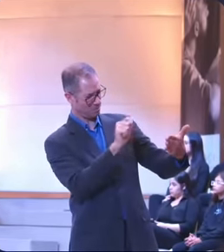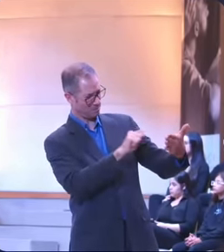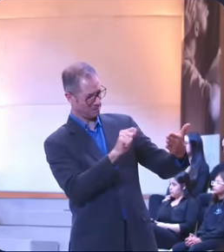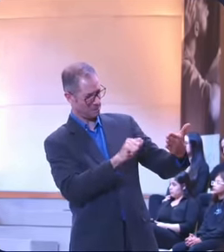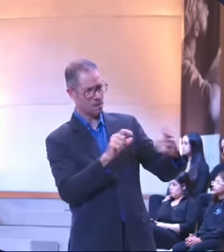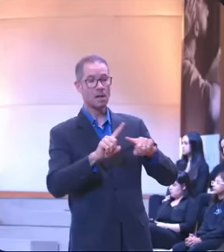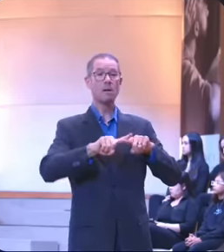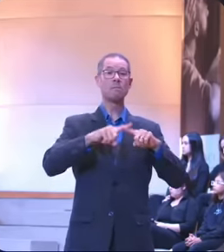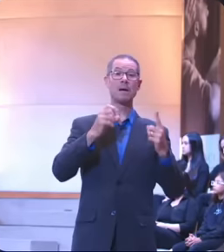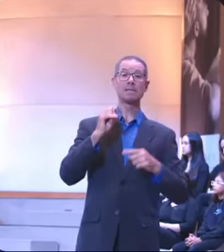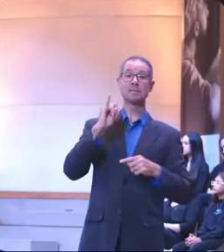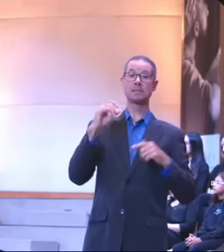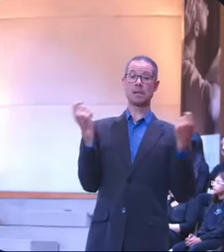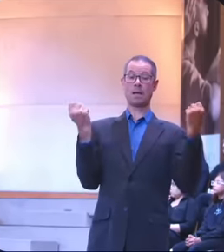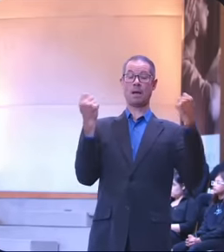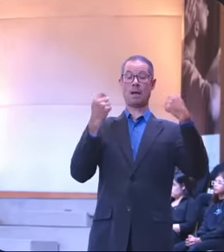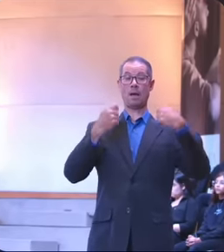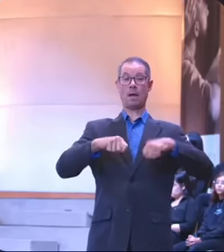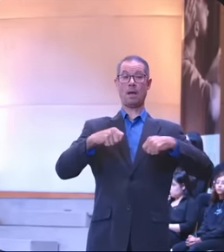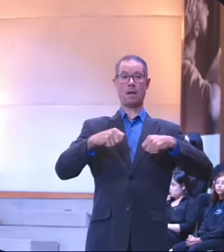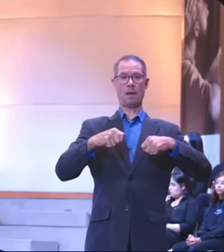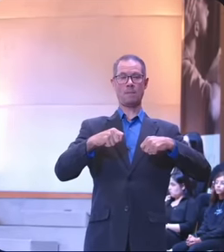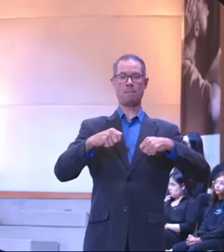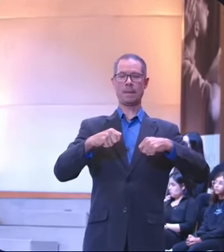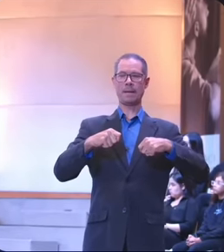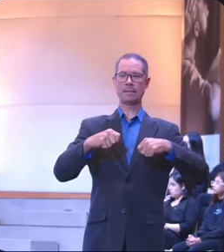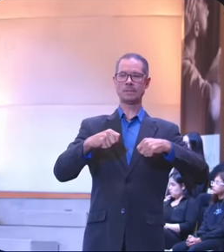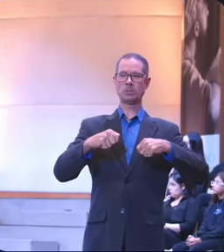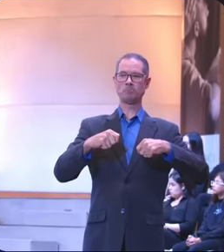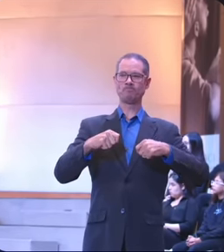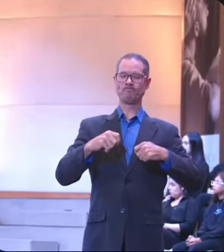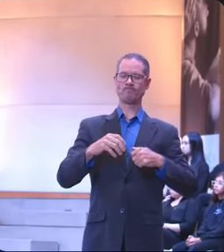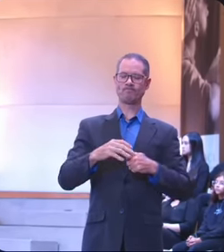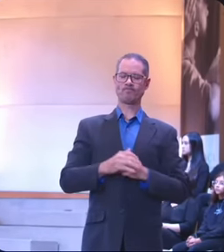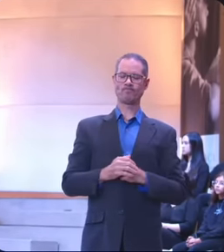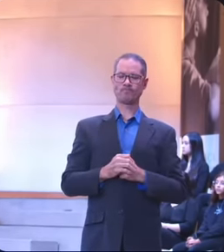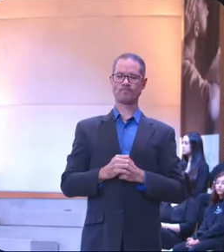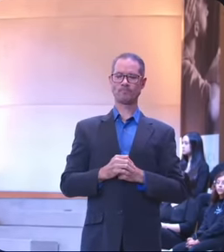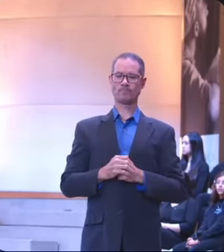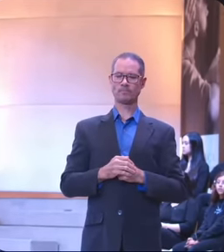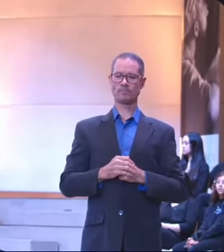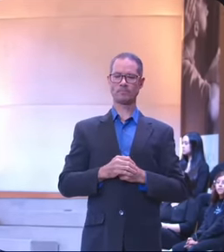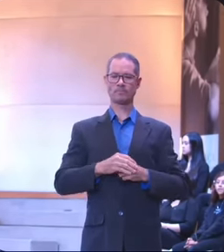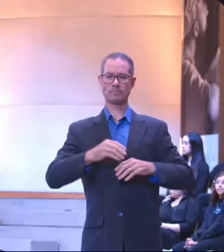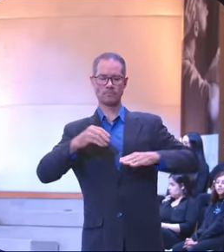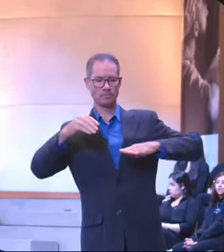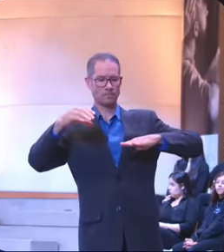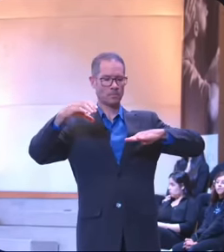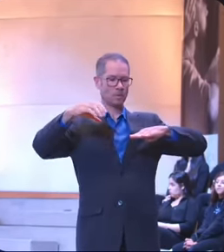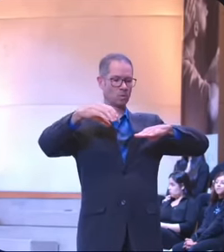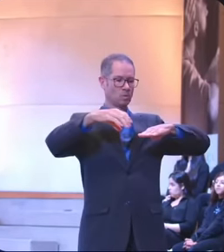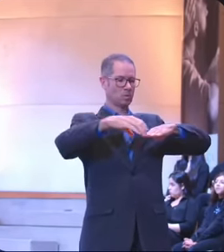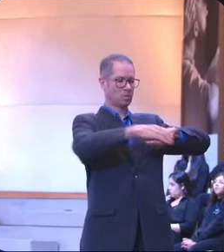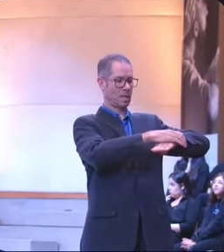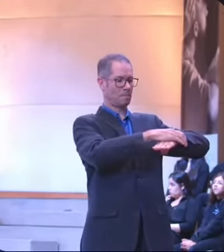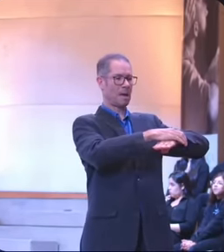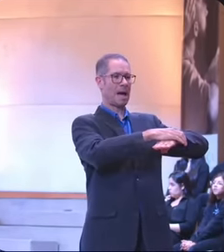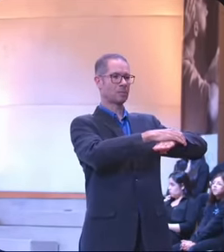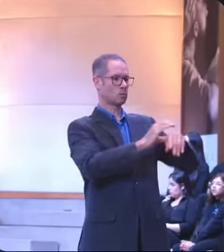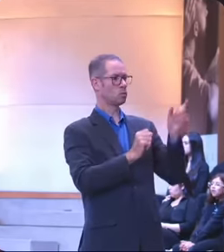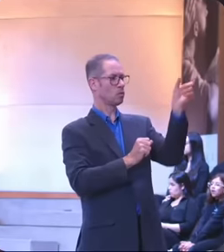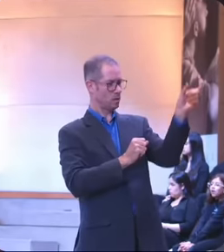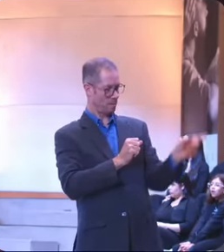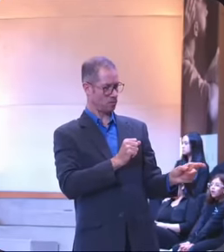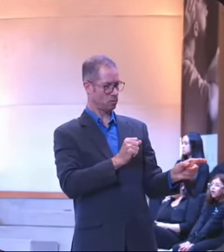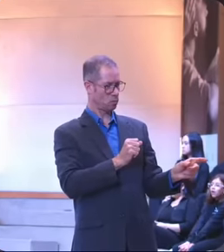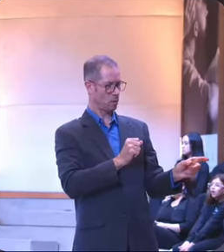Mas se você for capaz de vestir os sapatos dessa pessoa, ou